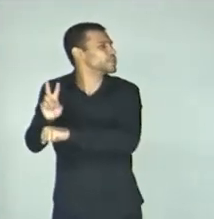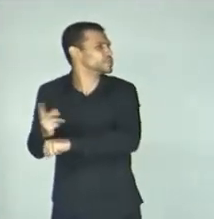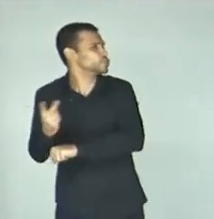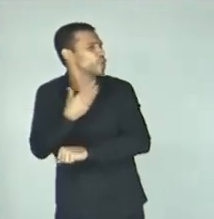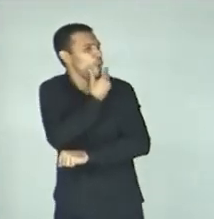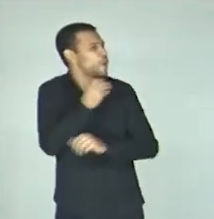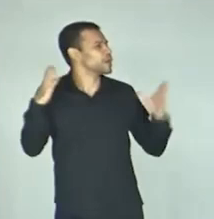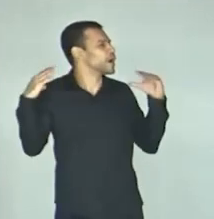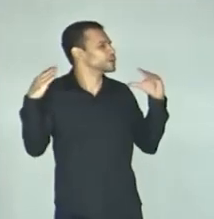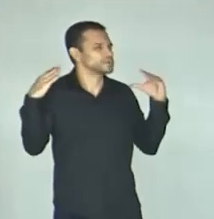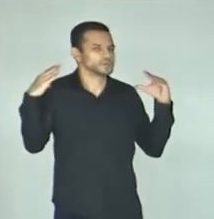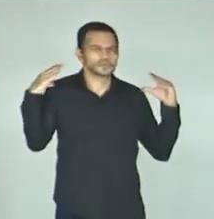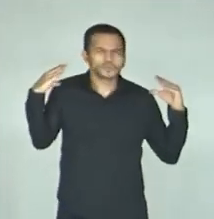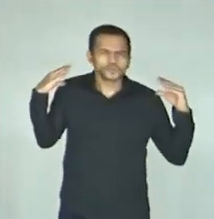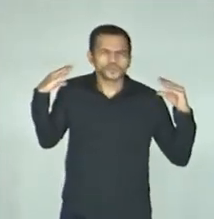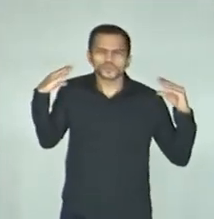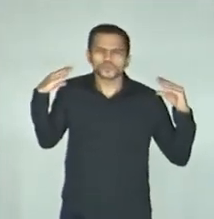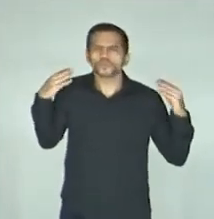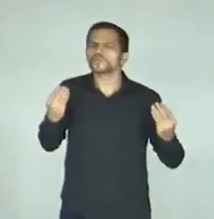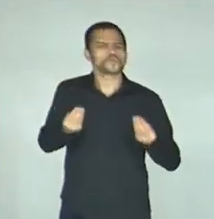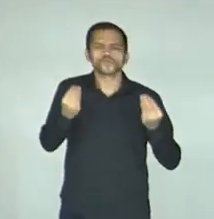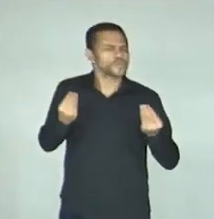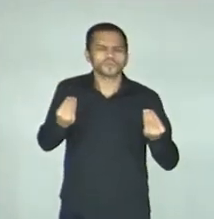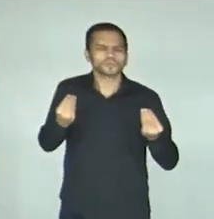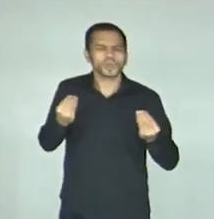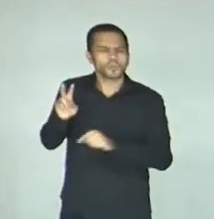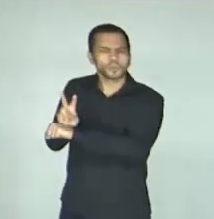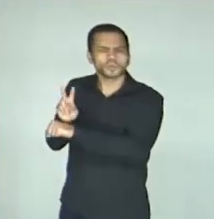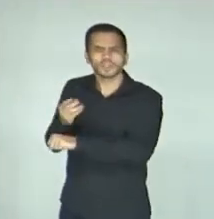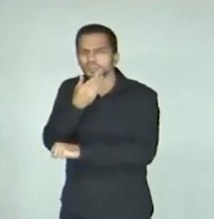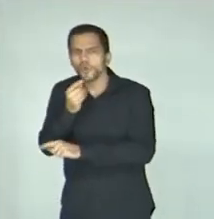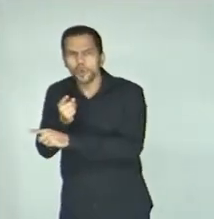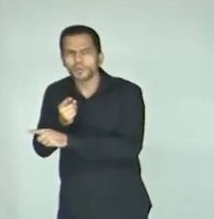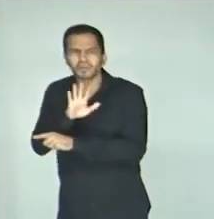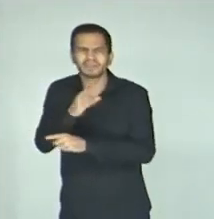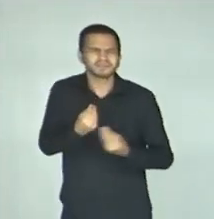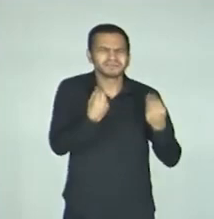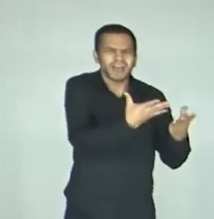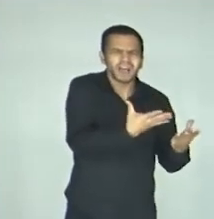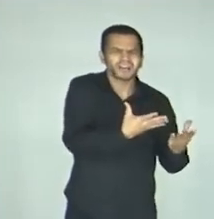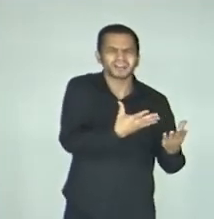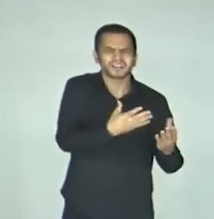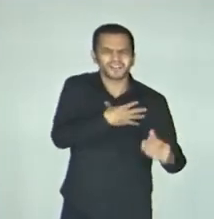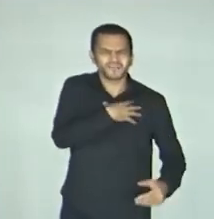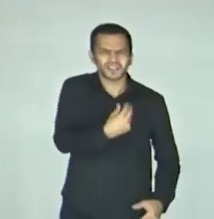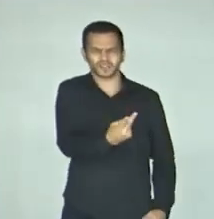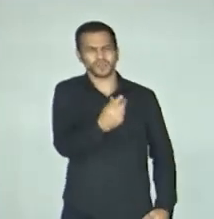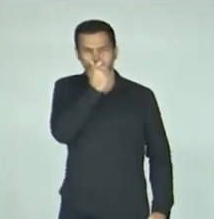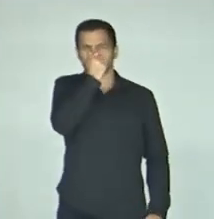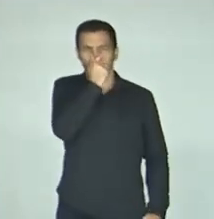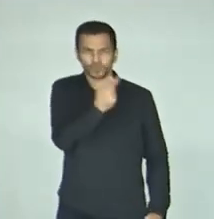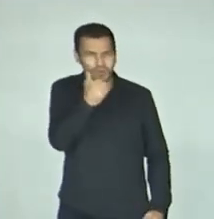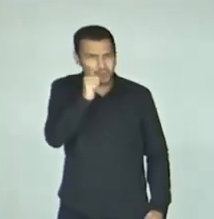protegendo não pelo amor de Deus protegeu proteger os homens tudo bem é mas colocar duas